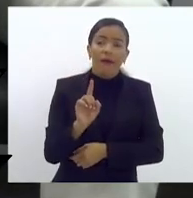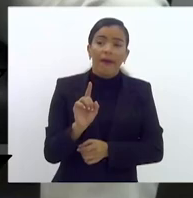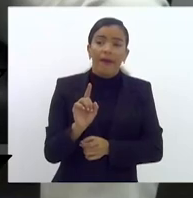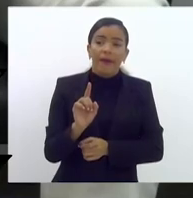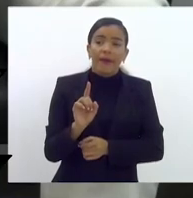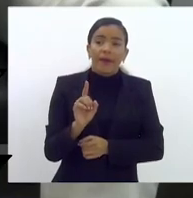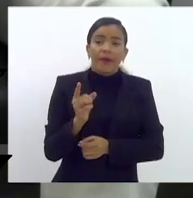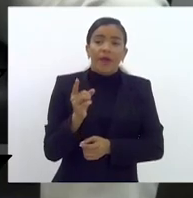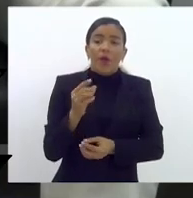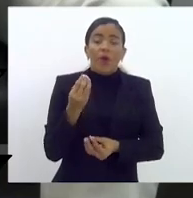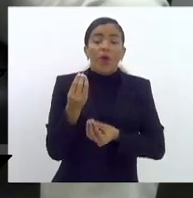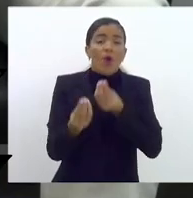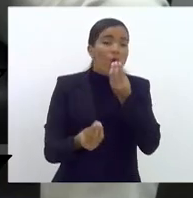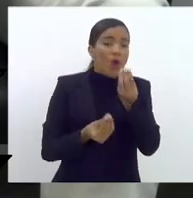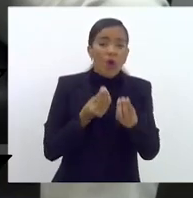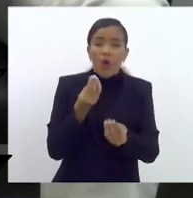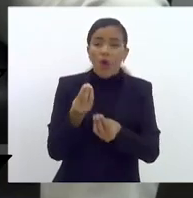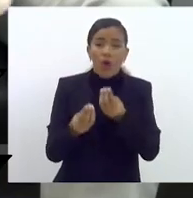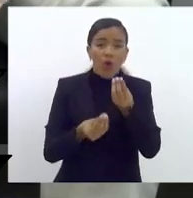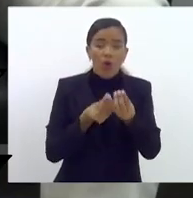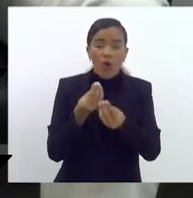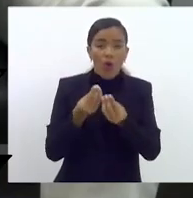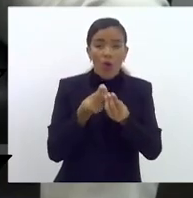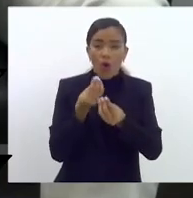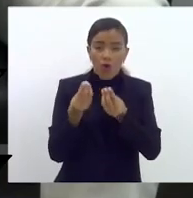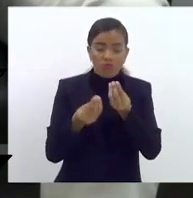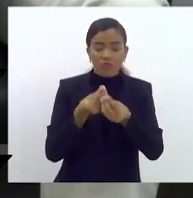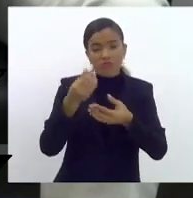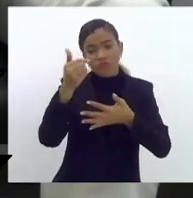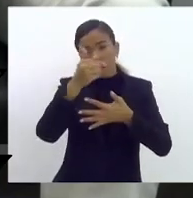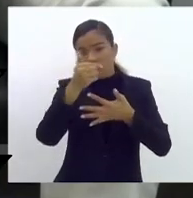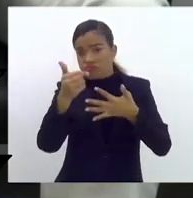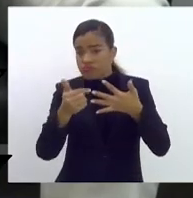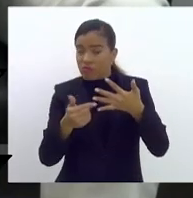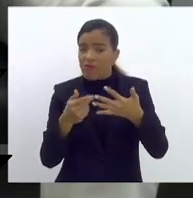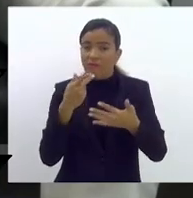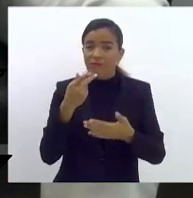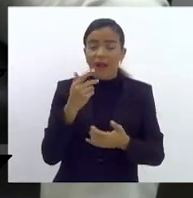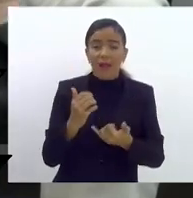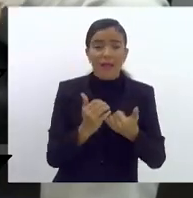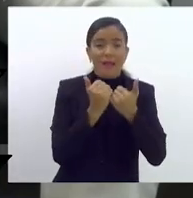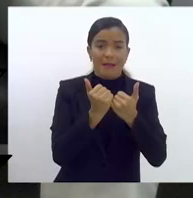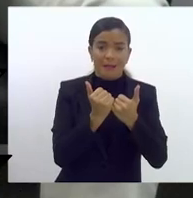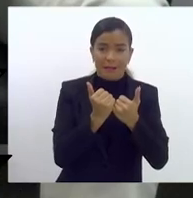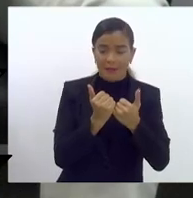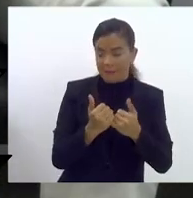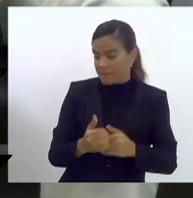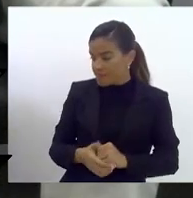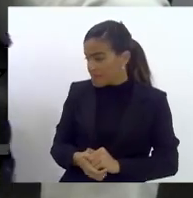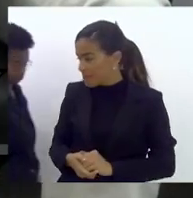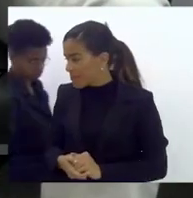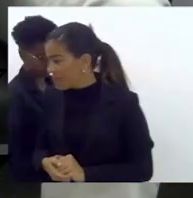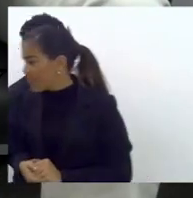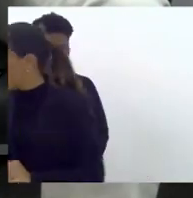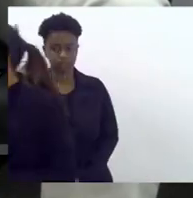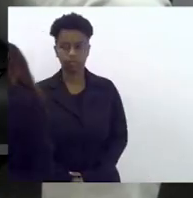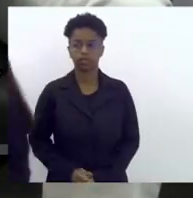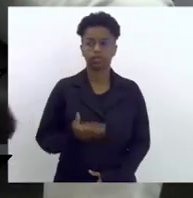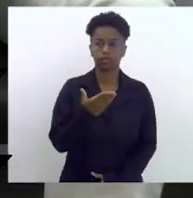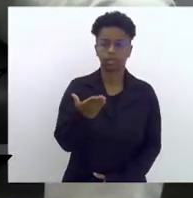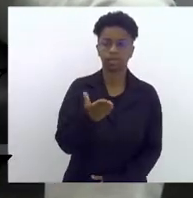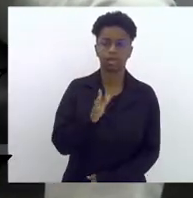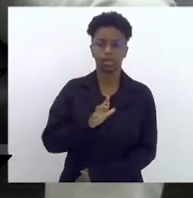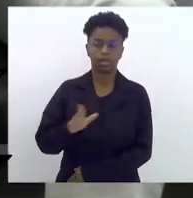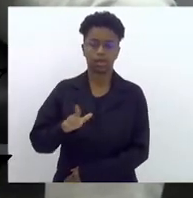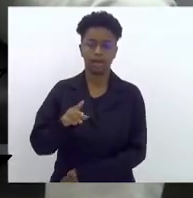que como a gente qualificava sem falar em patrimônio aquele bem como um bem material